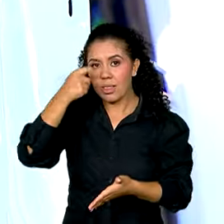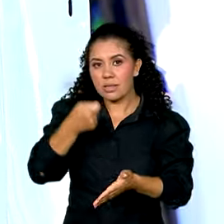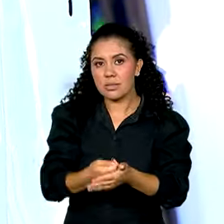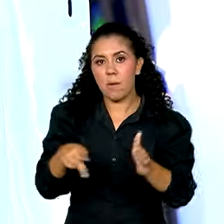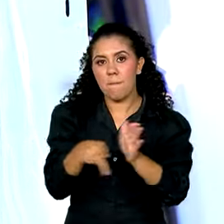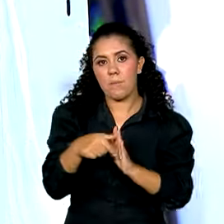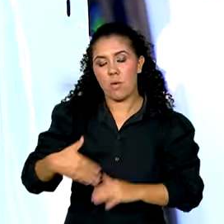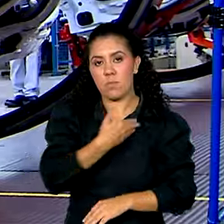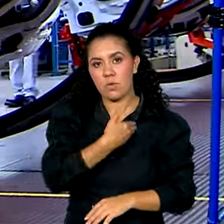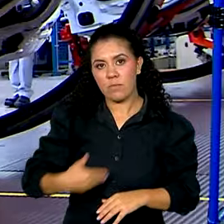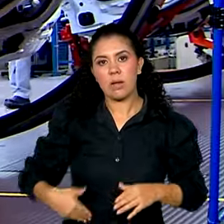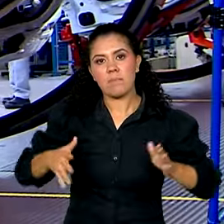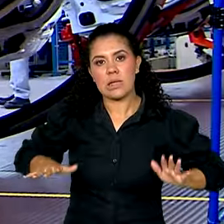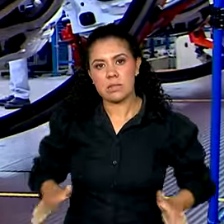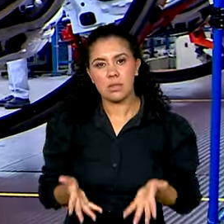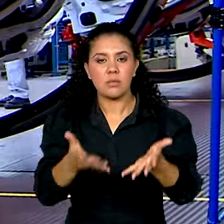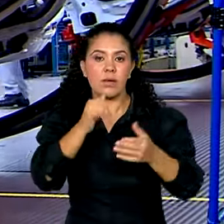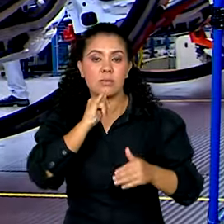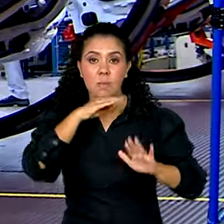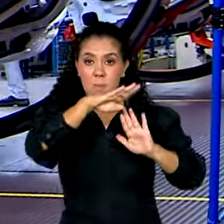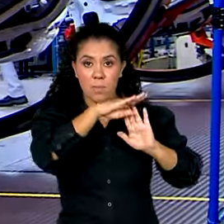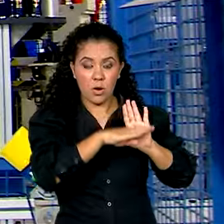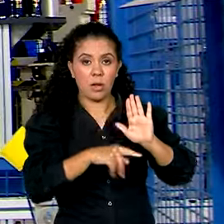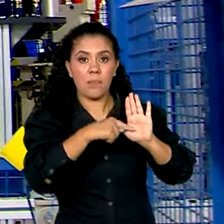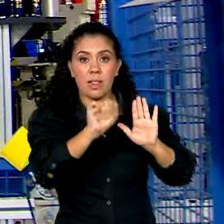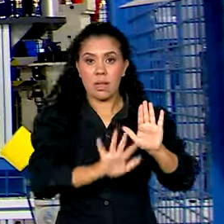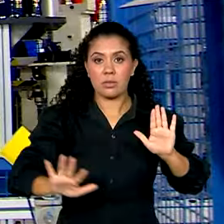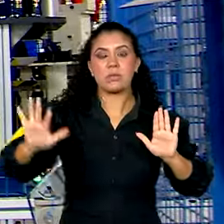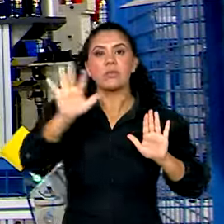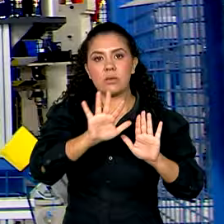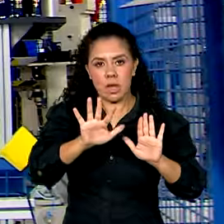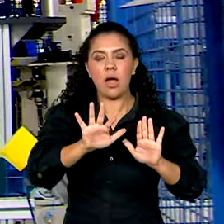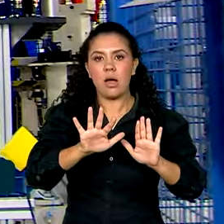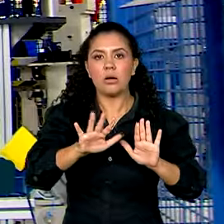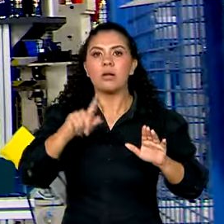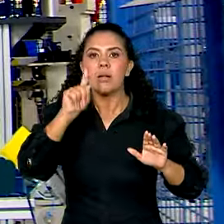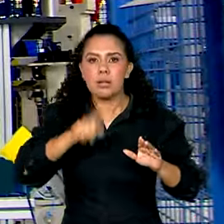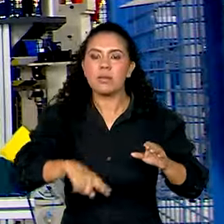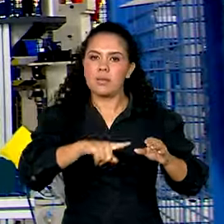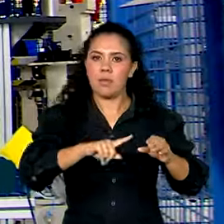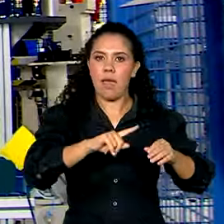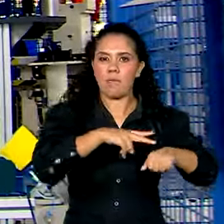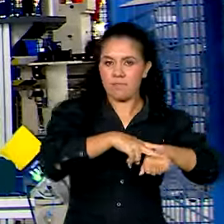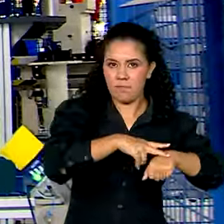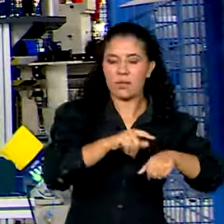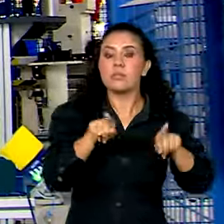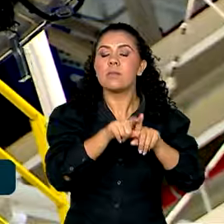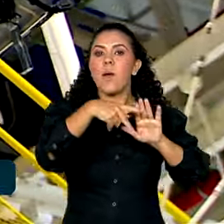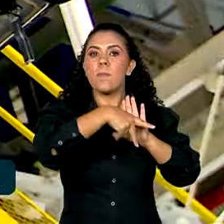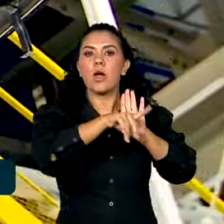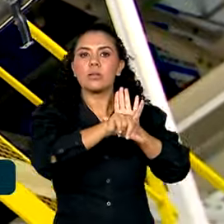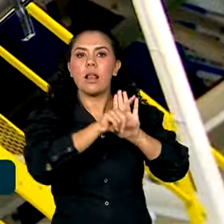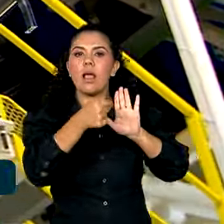para incentivar o setor, como o Programa Nacional de Mobilidade Verde e Inovação, Mover, e o projeto de lei que autoriza o